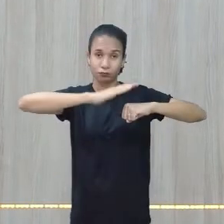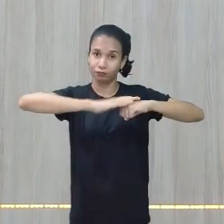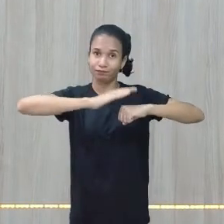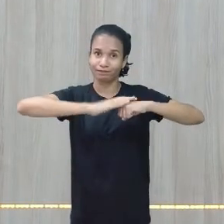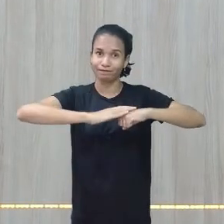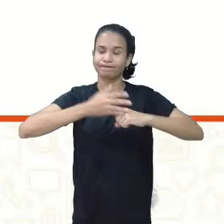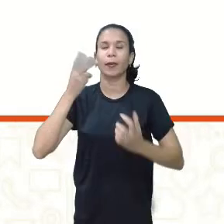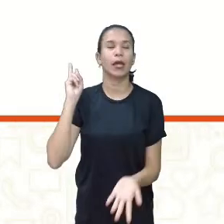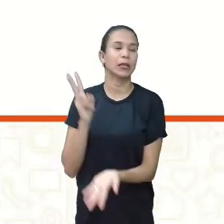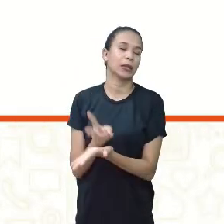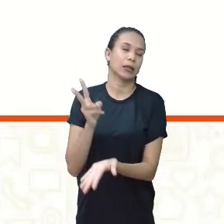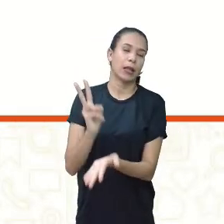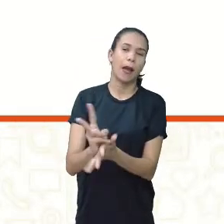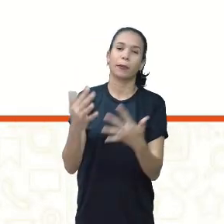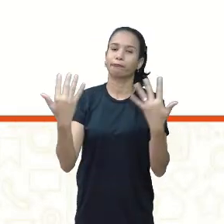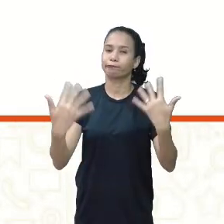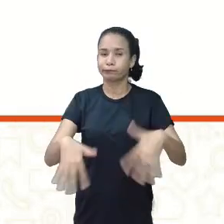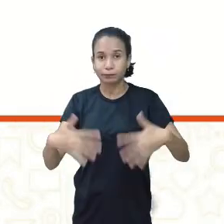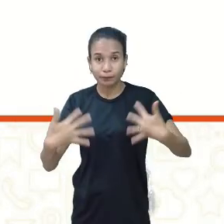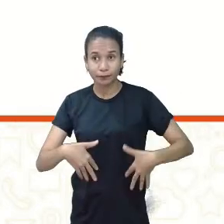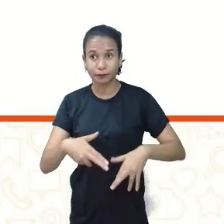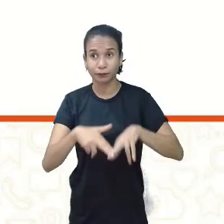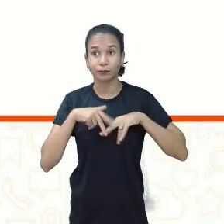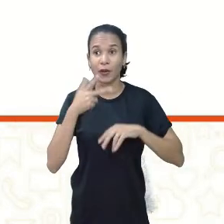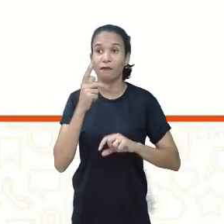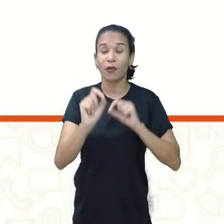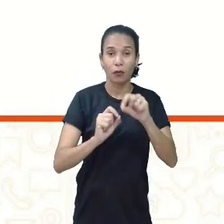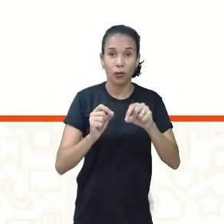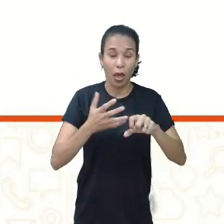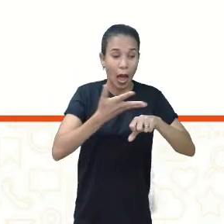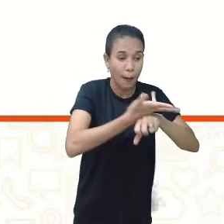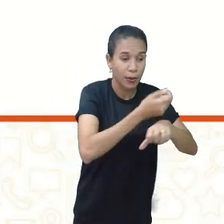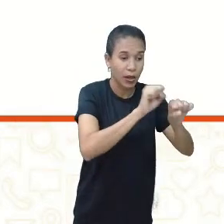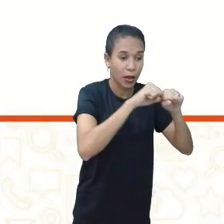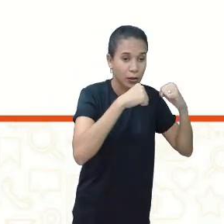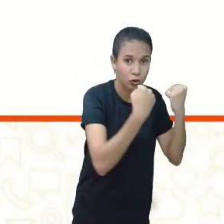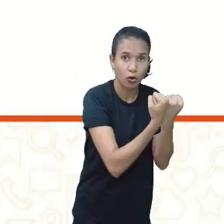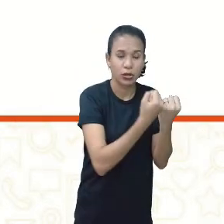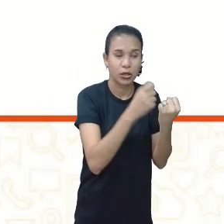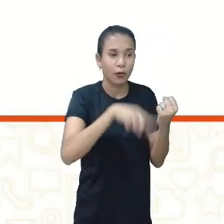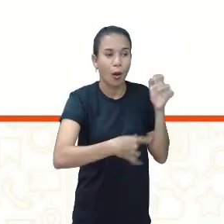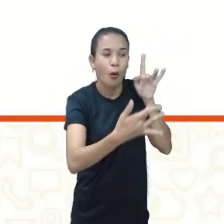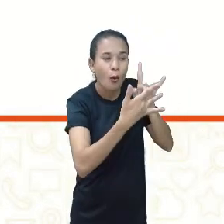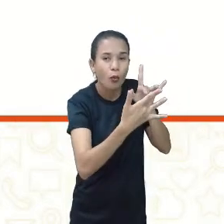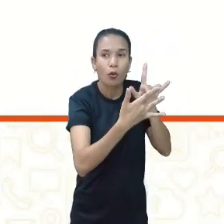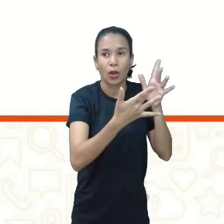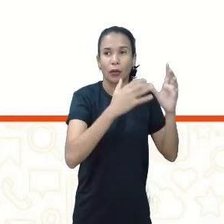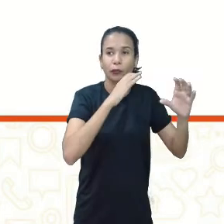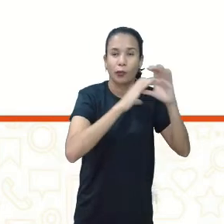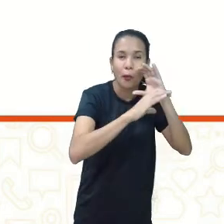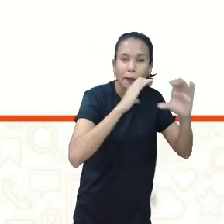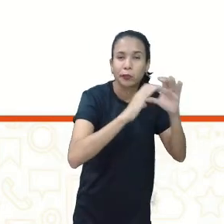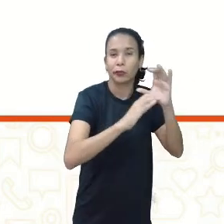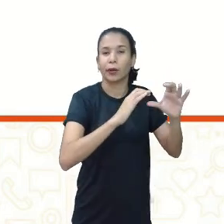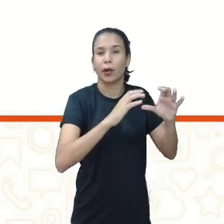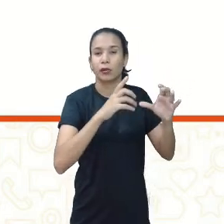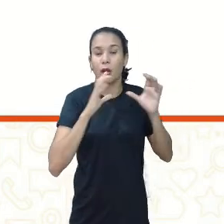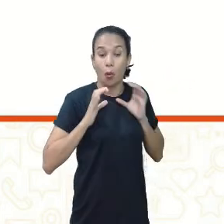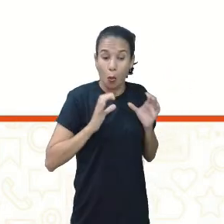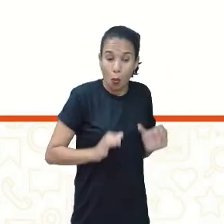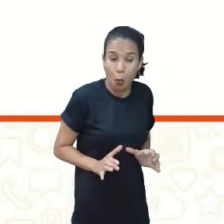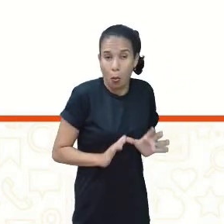Autonomia sempre, né? E aí a gente fala de habilidades sociais, interagir, comunicação, um